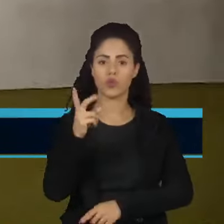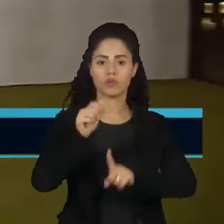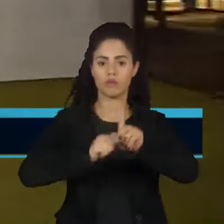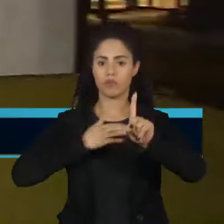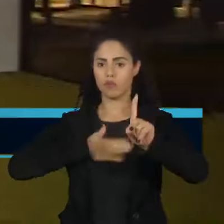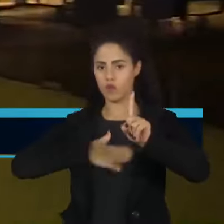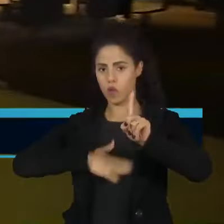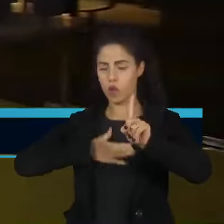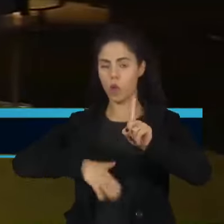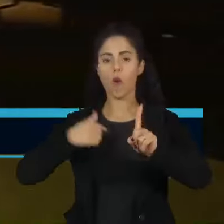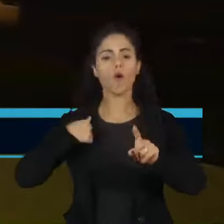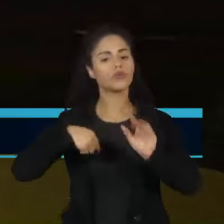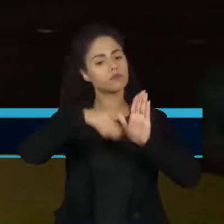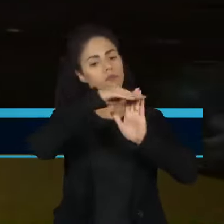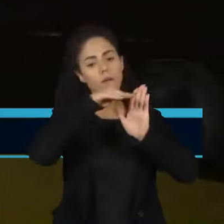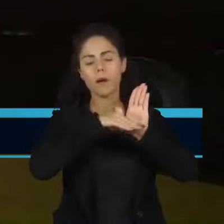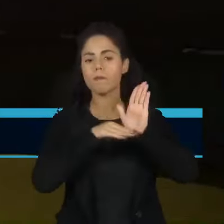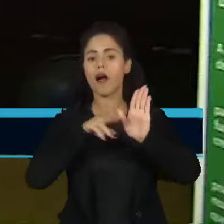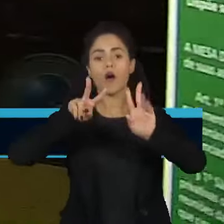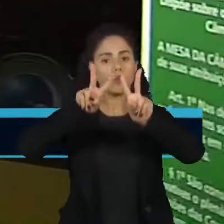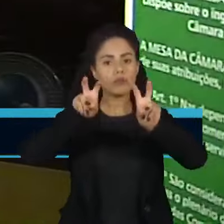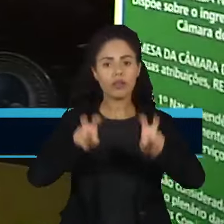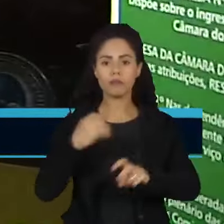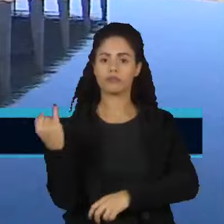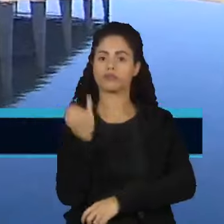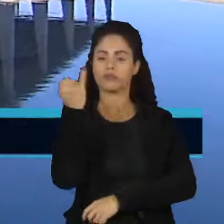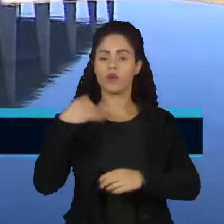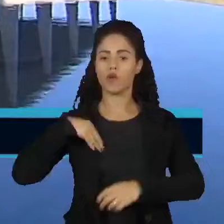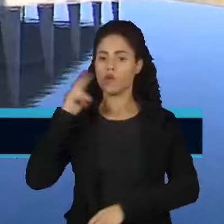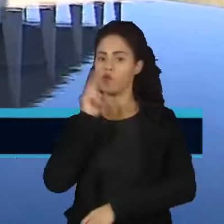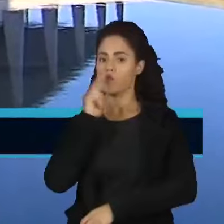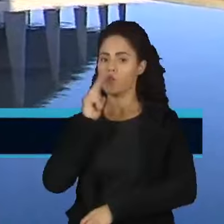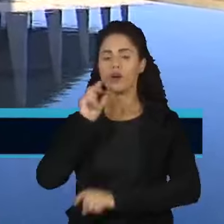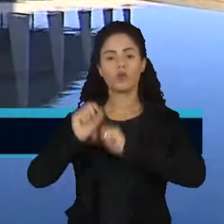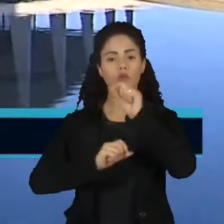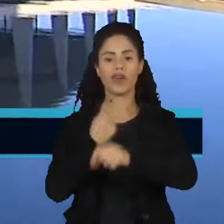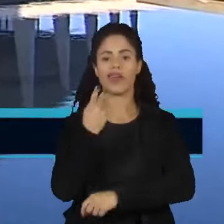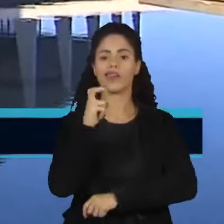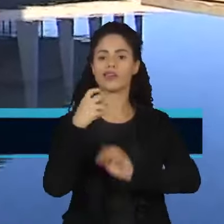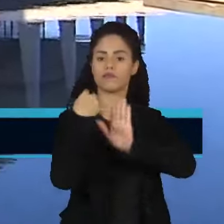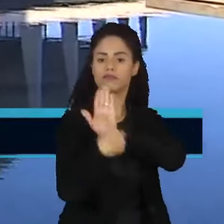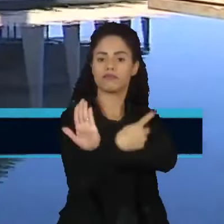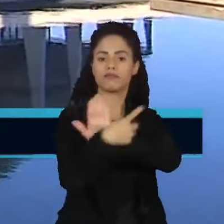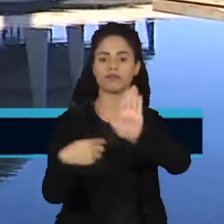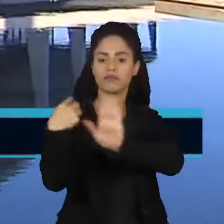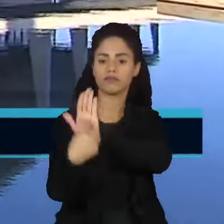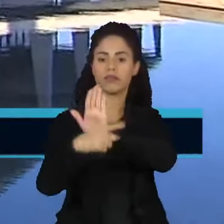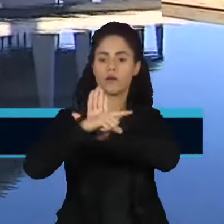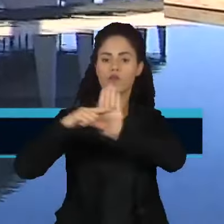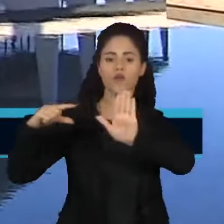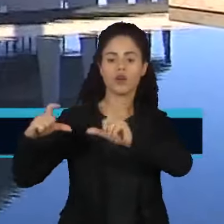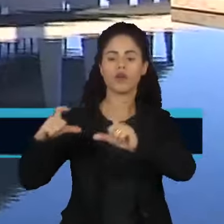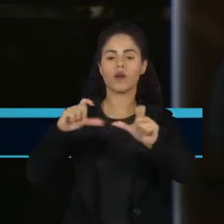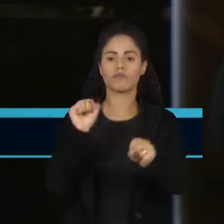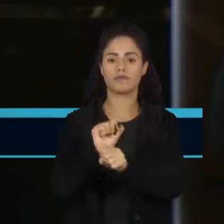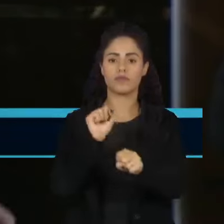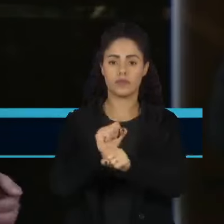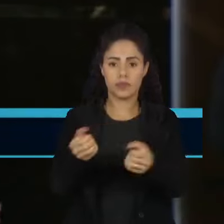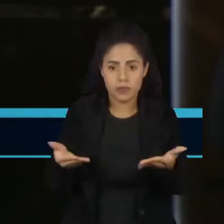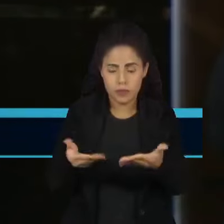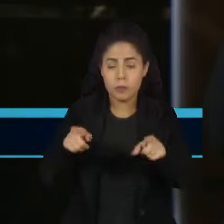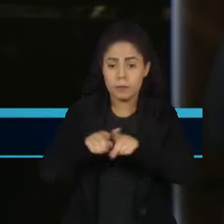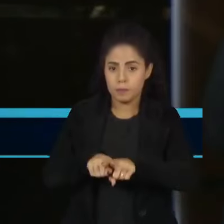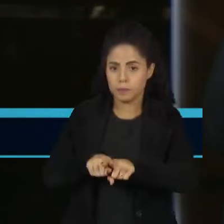agosto. Entre os temas mais urgentes na pauta estão os 15 vetos presidenciais que seguem pendentes.